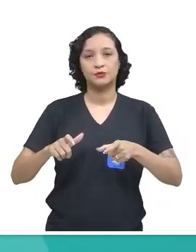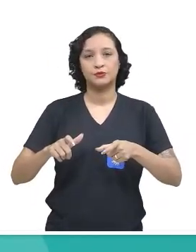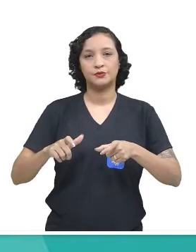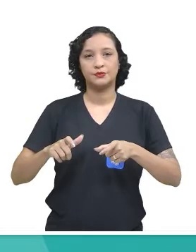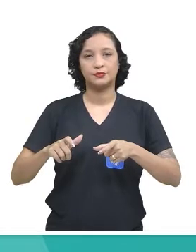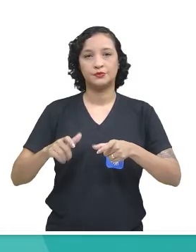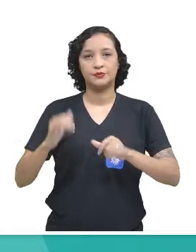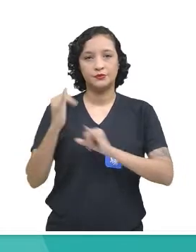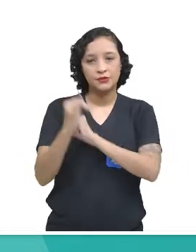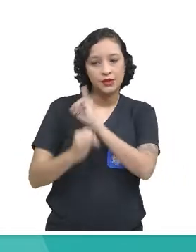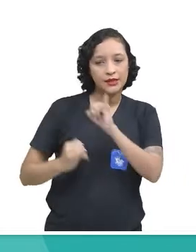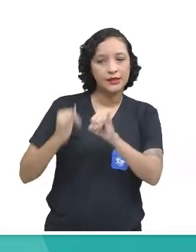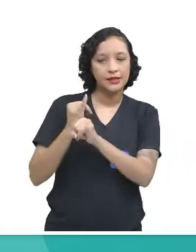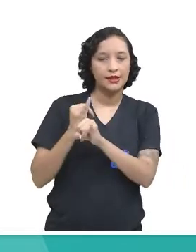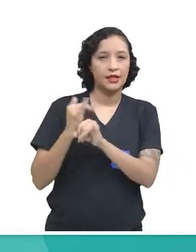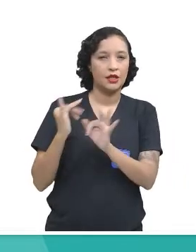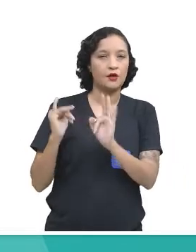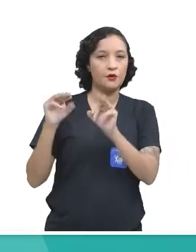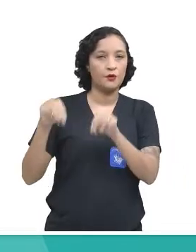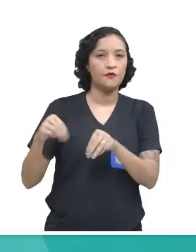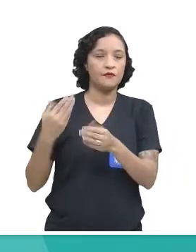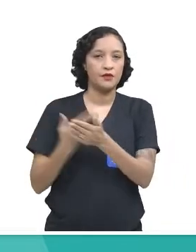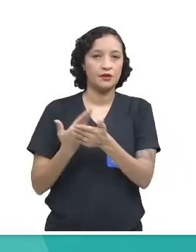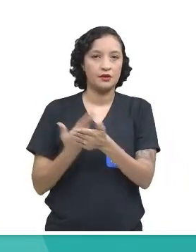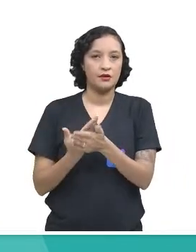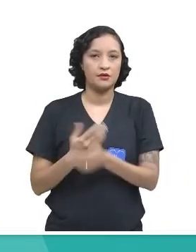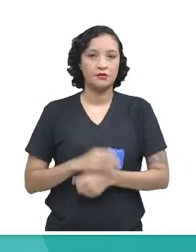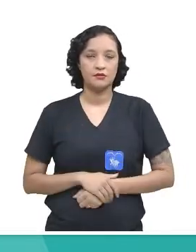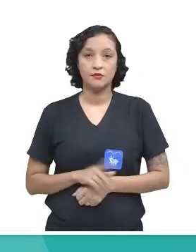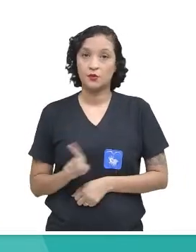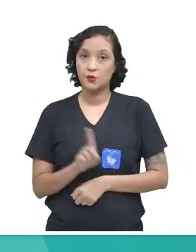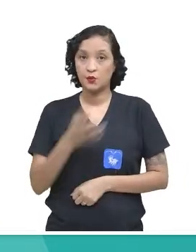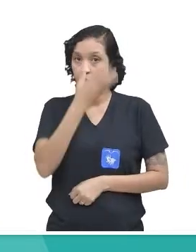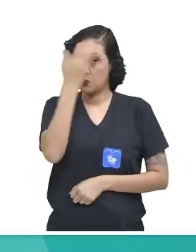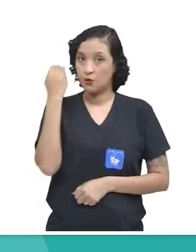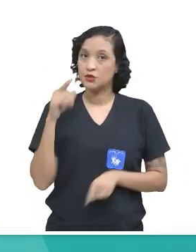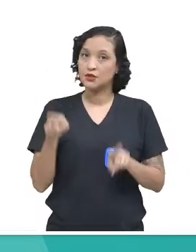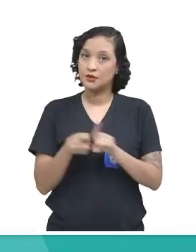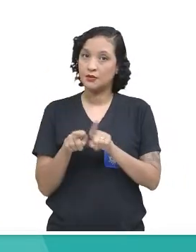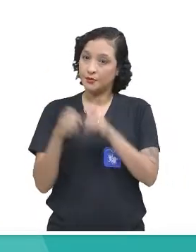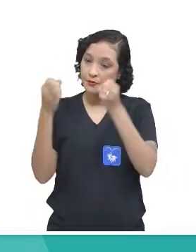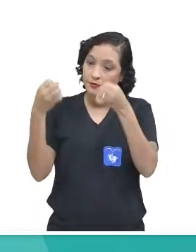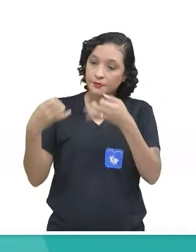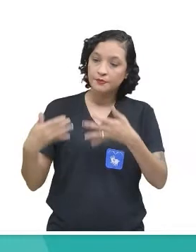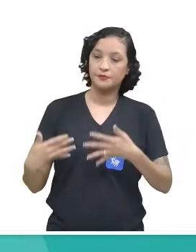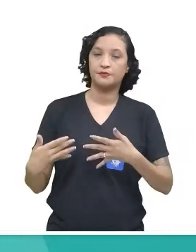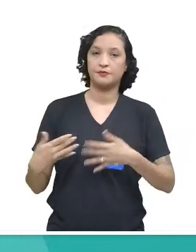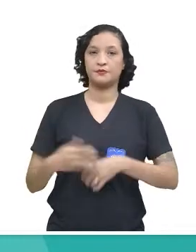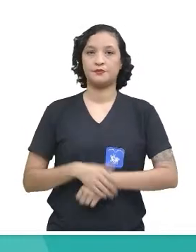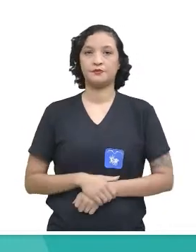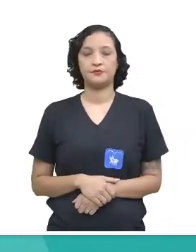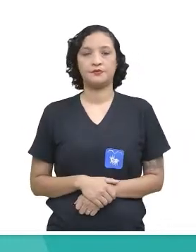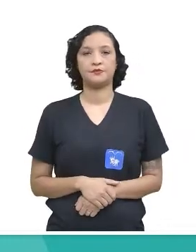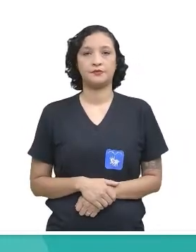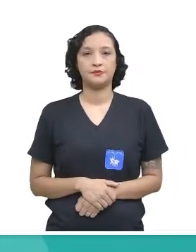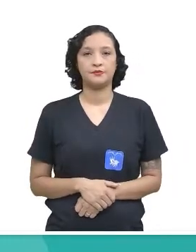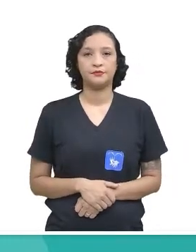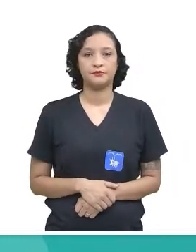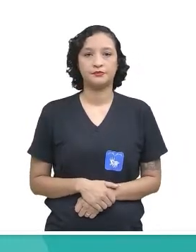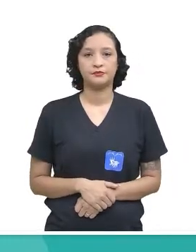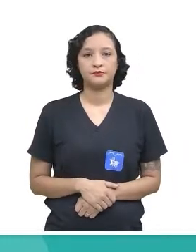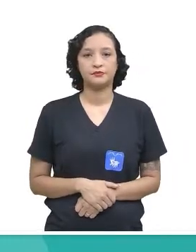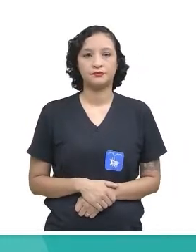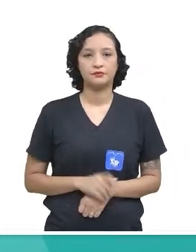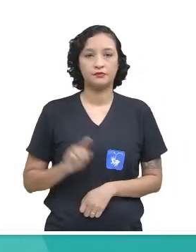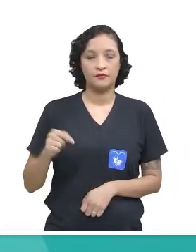na interatividade final, ok? Não esqueçam também de justificar, tá bom? Muito bem. E agora,